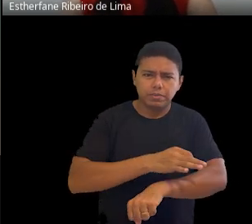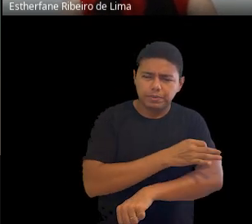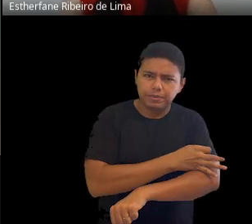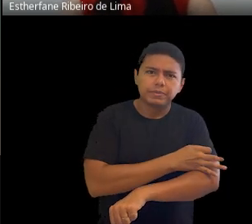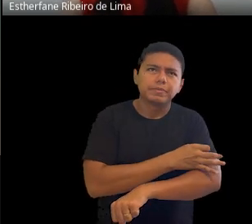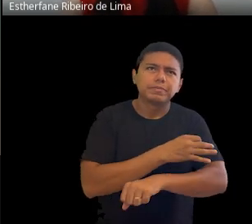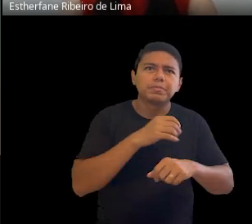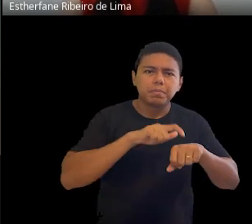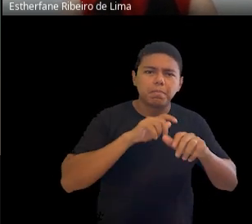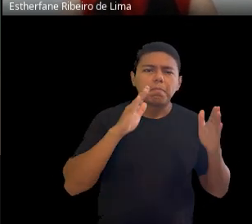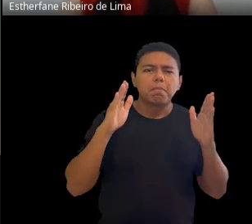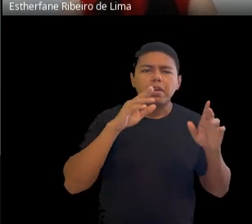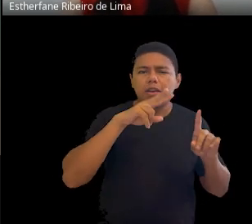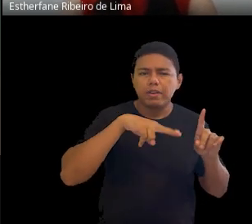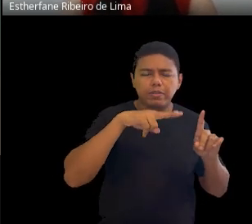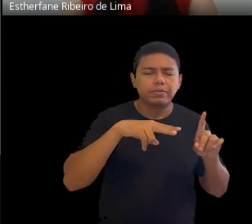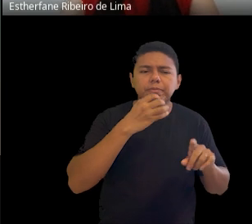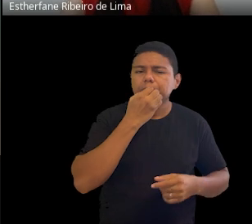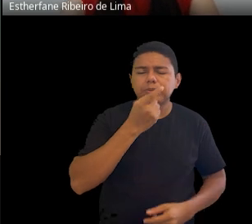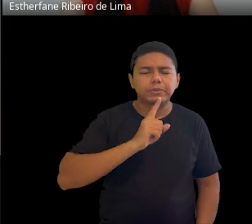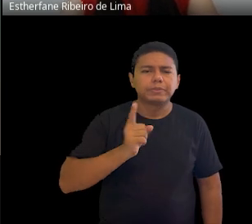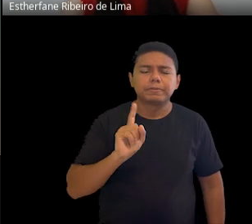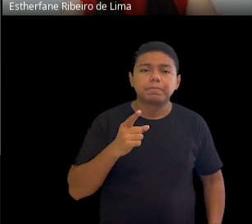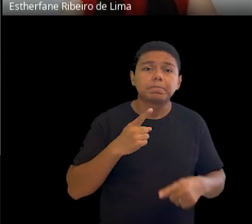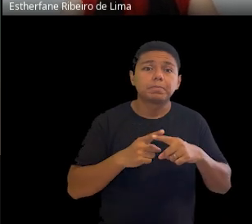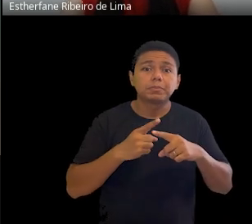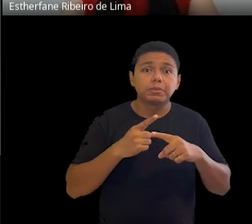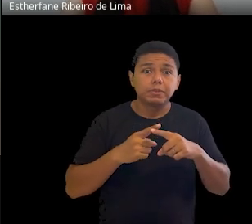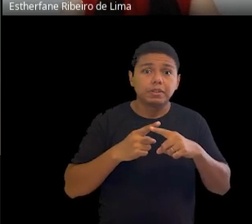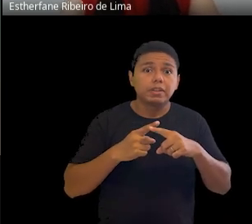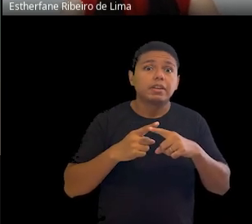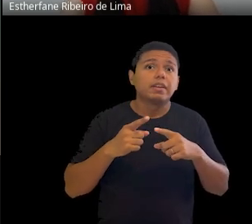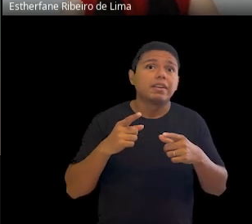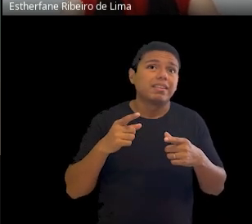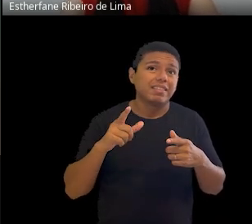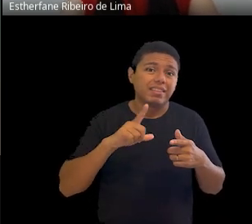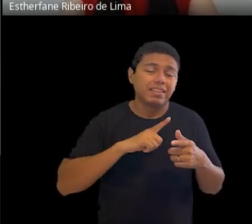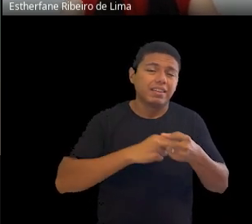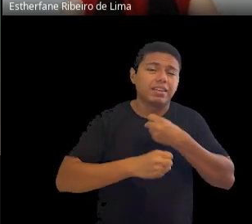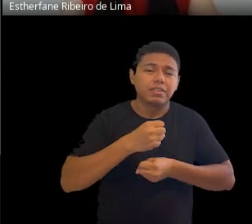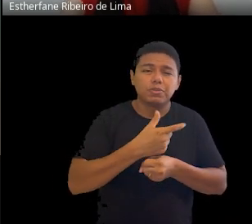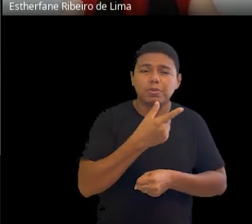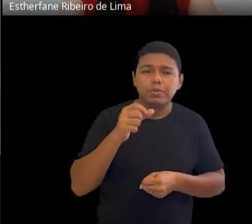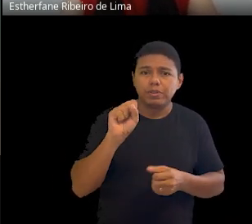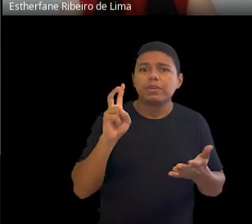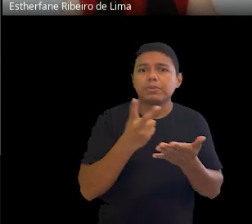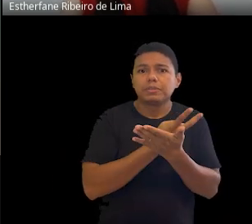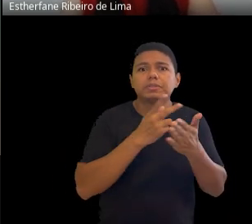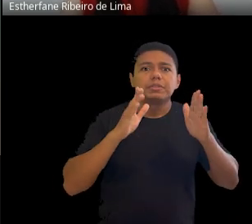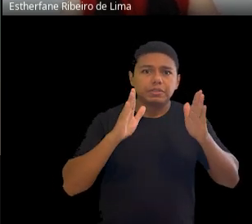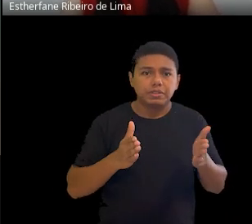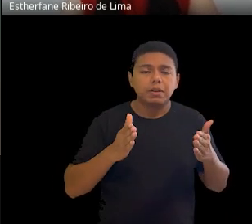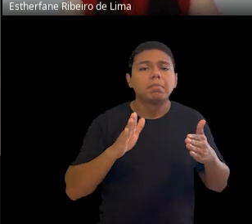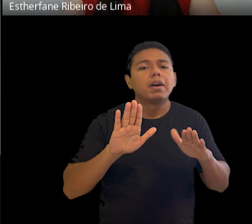rotina de pré-natal, em pessoas gestantes assintomáticas, porque esses últimos casos foram registrados em 2008 e em